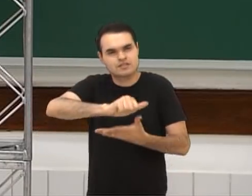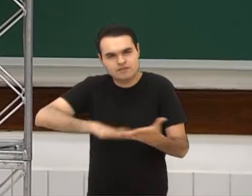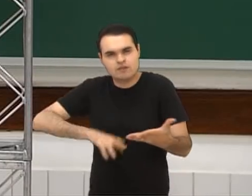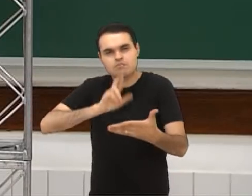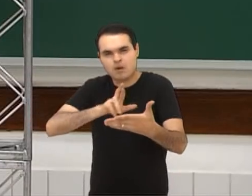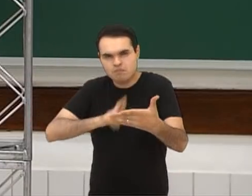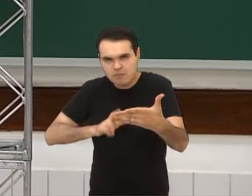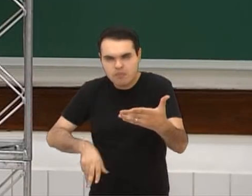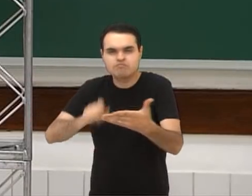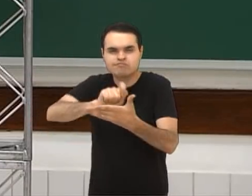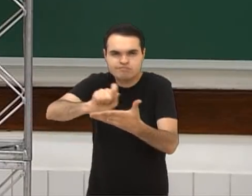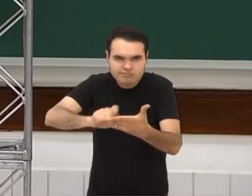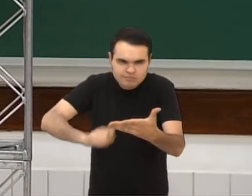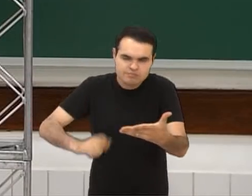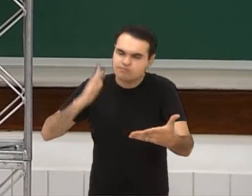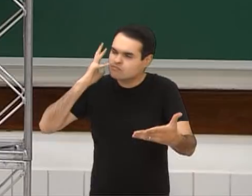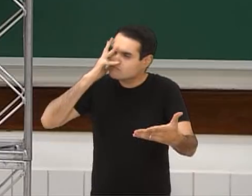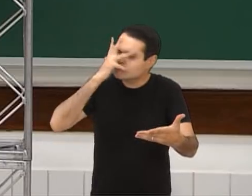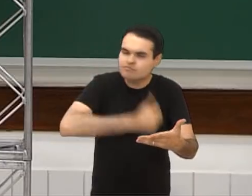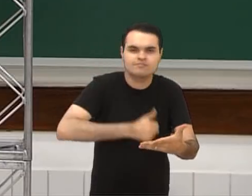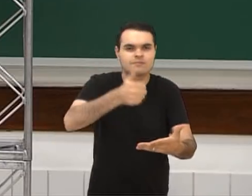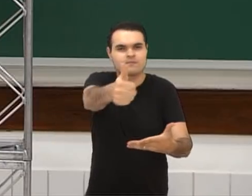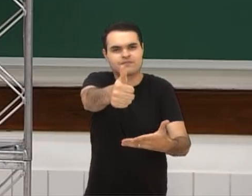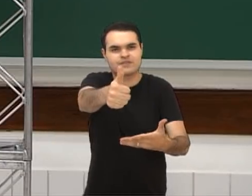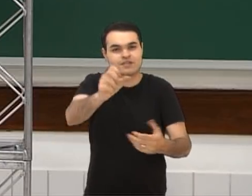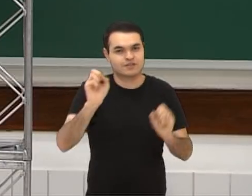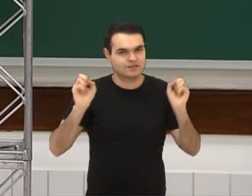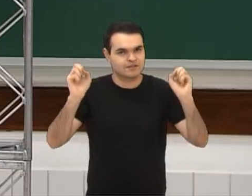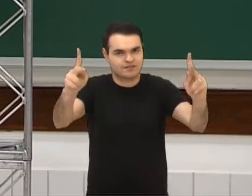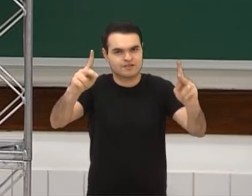exercícios, anote tudo bem bonitinho,